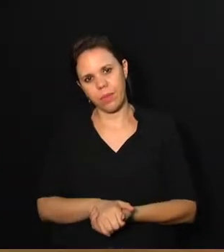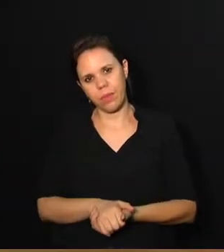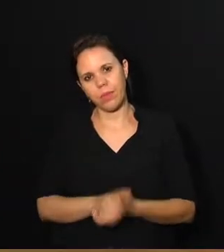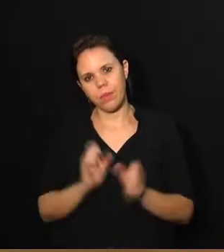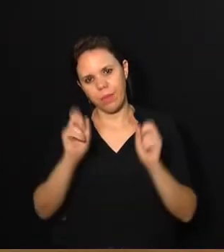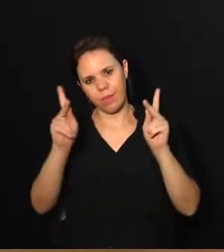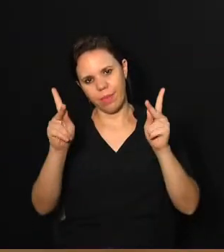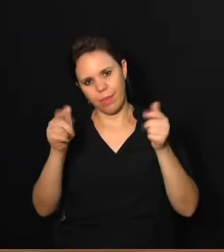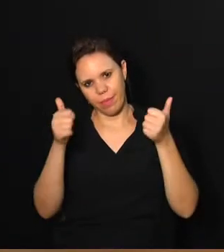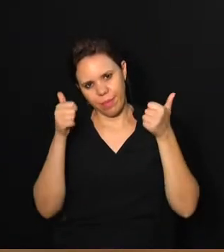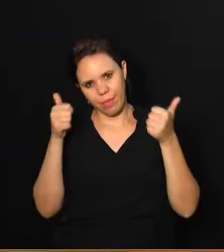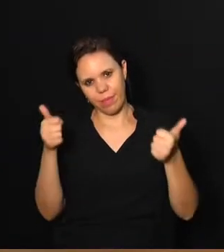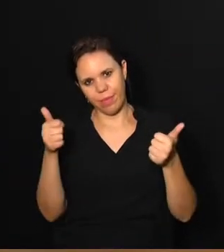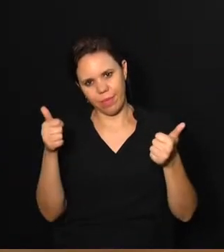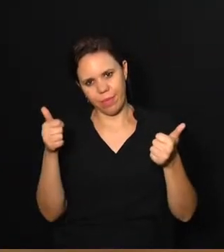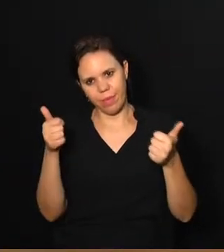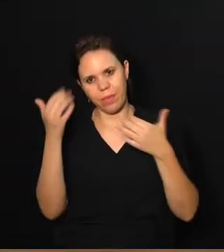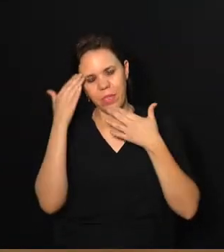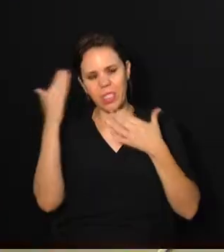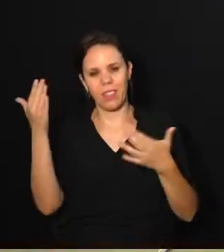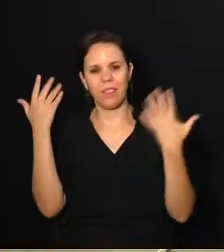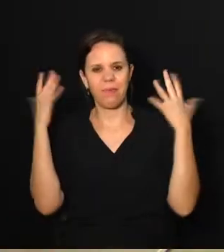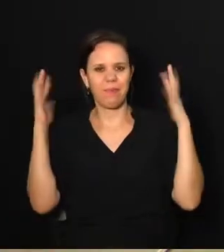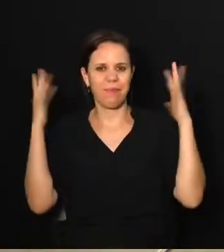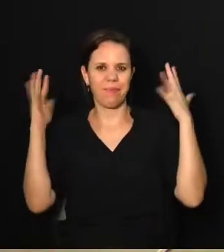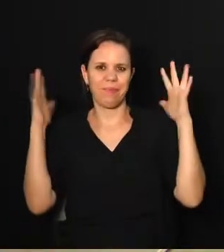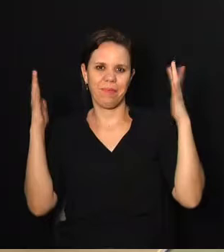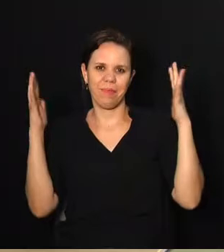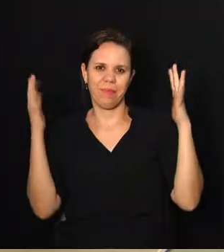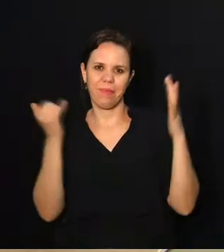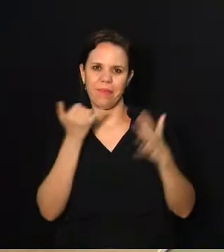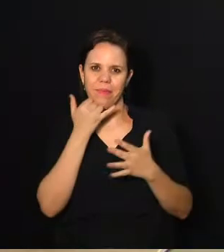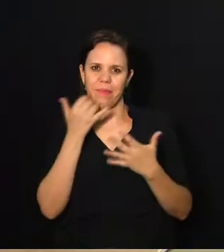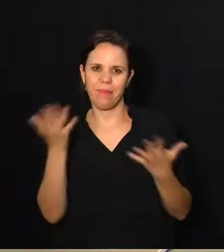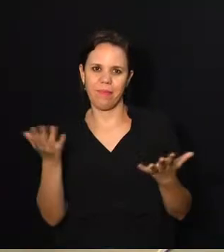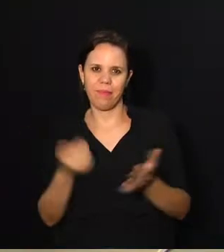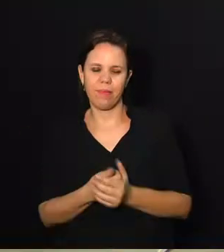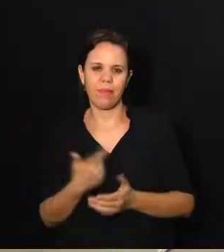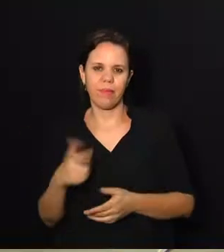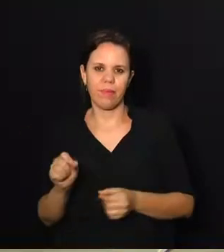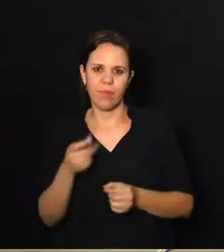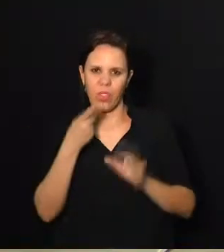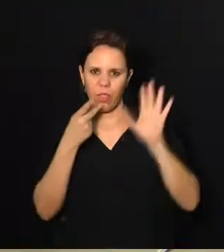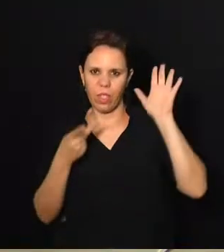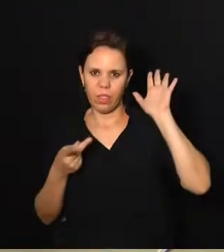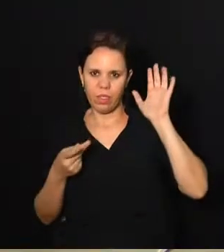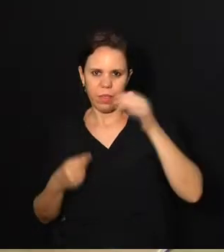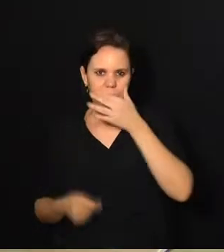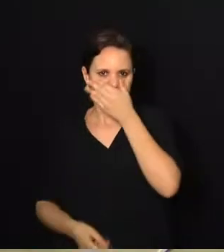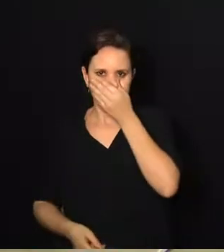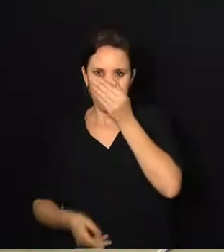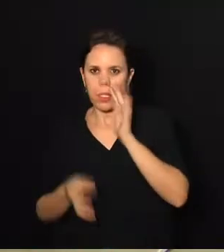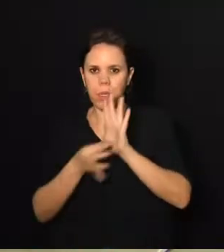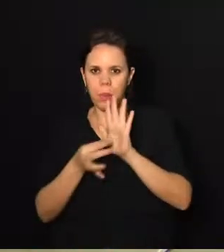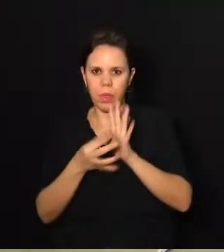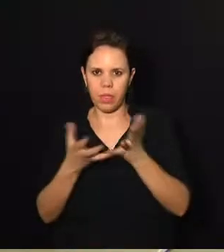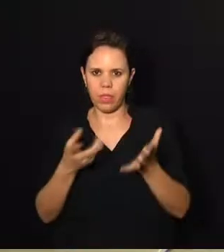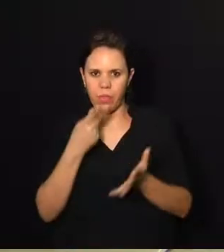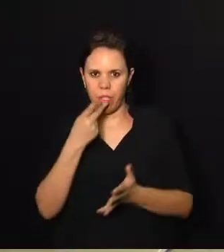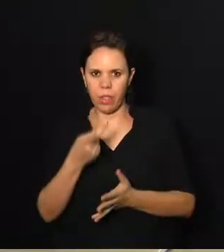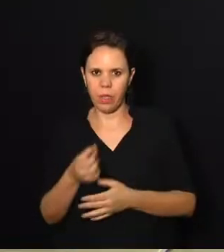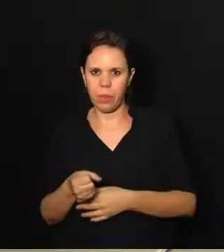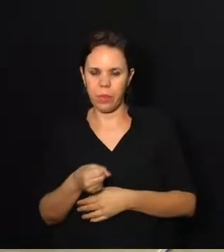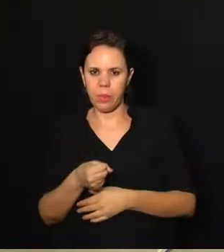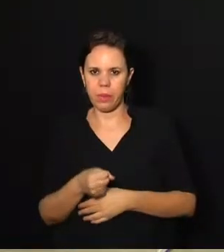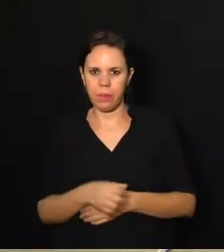bom? Então tá bom. Obrigada. Desculpa, Mais alguém quer falar aí? Mais alguém tem alguma opinião? Se quiser falar, o